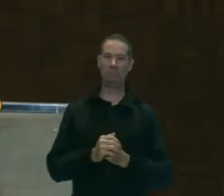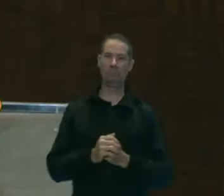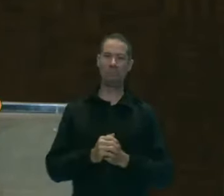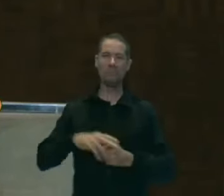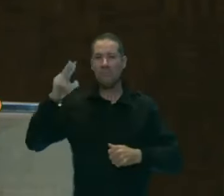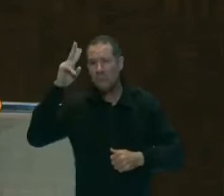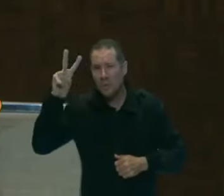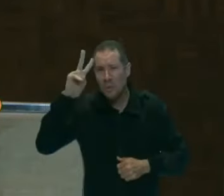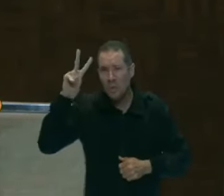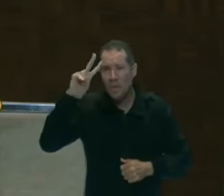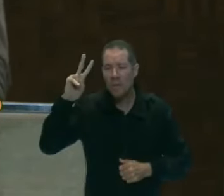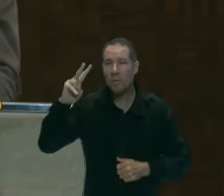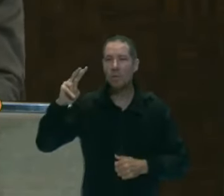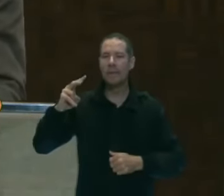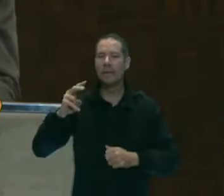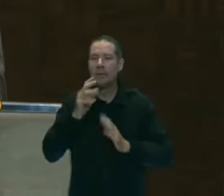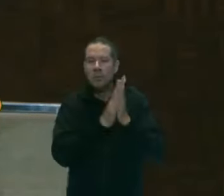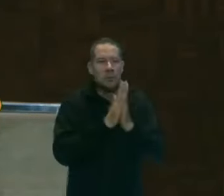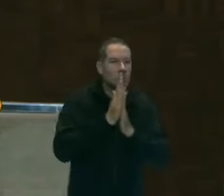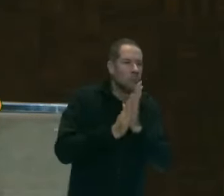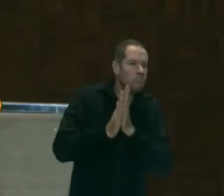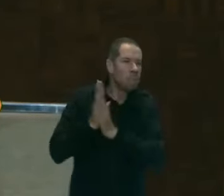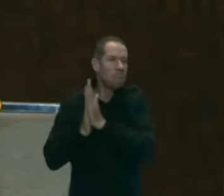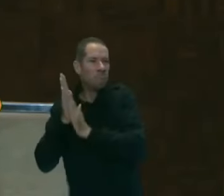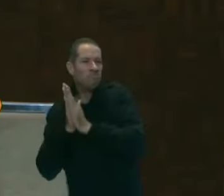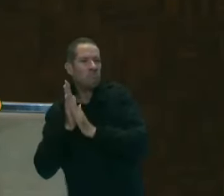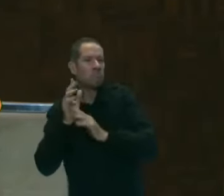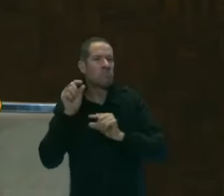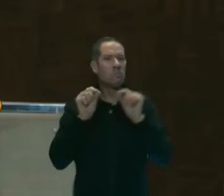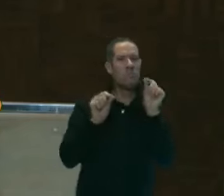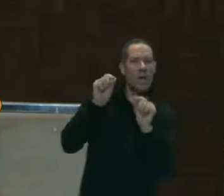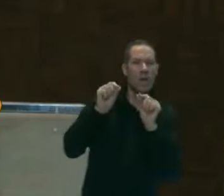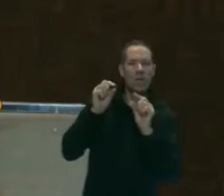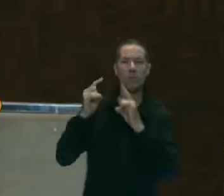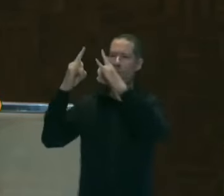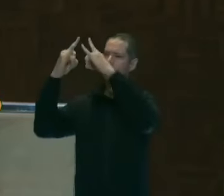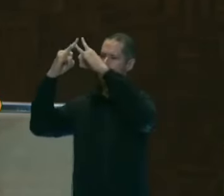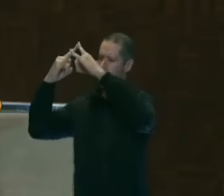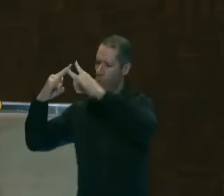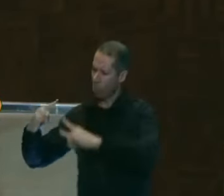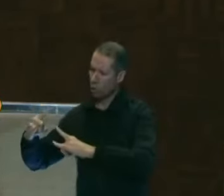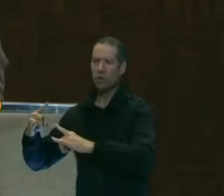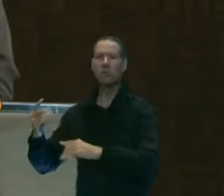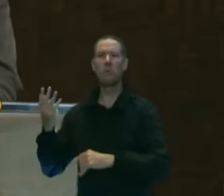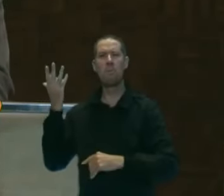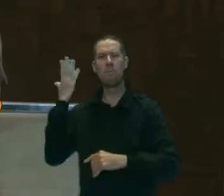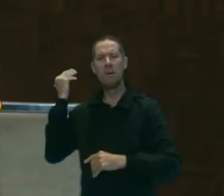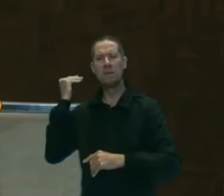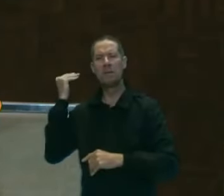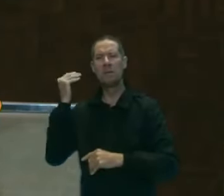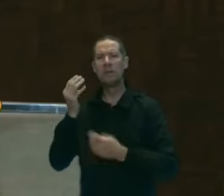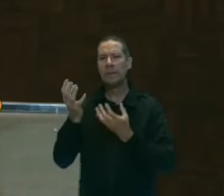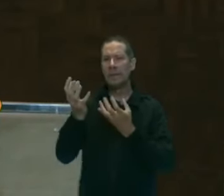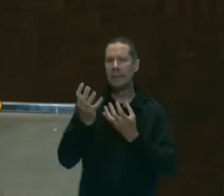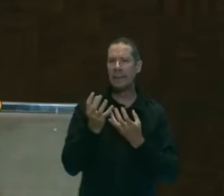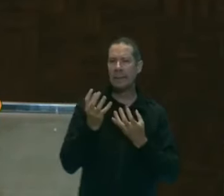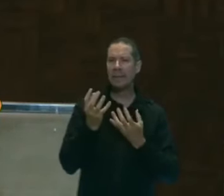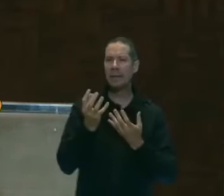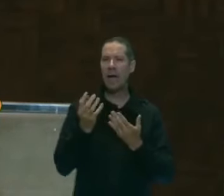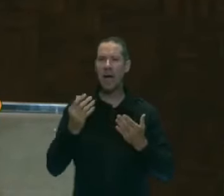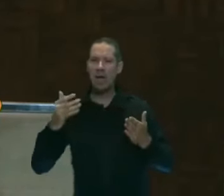Eu lembro da minha expectativa, logo que me converti, ao vir à igreja. Eu queria chegar